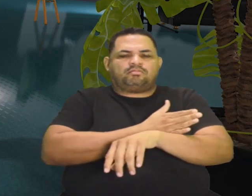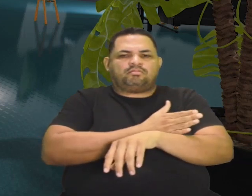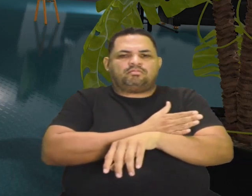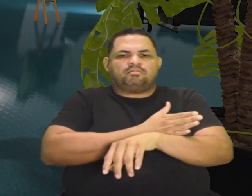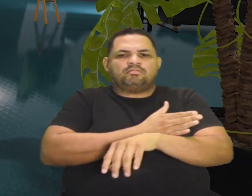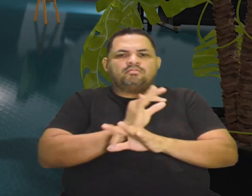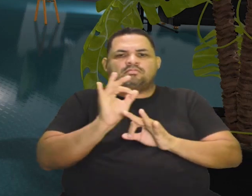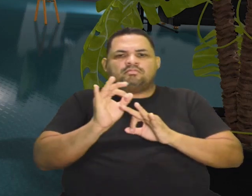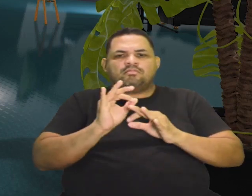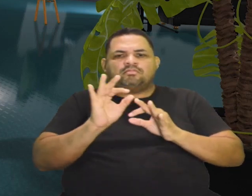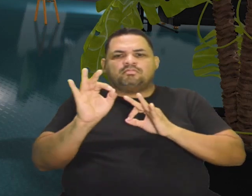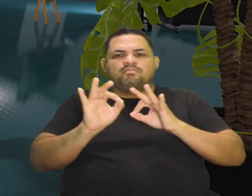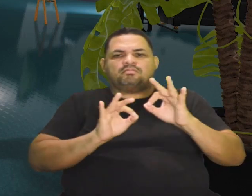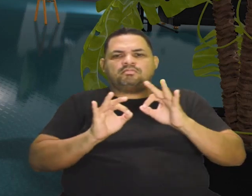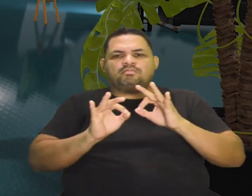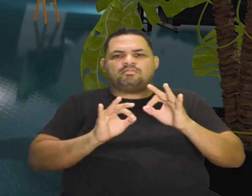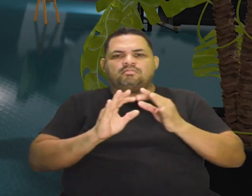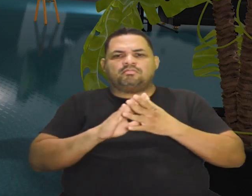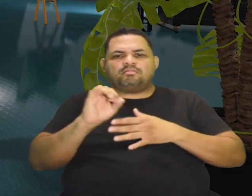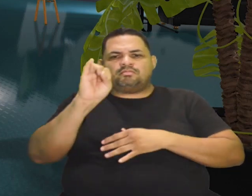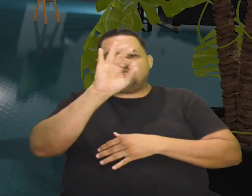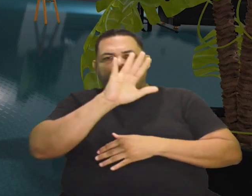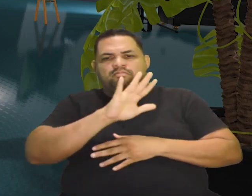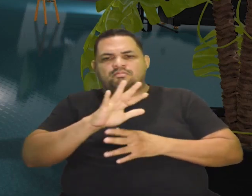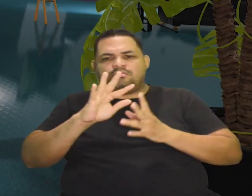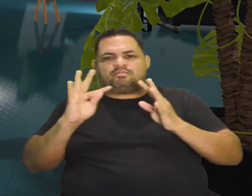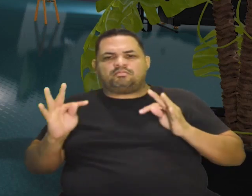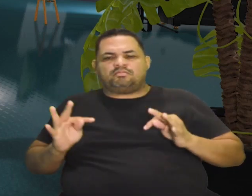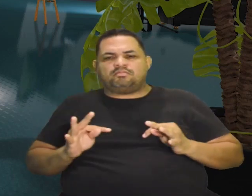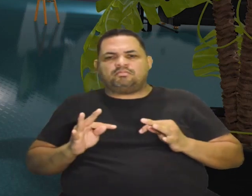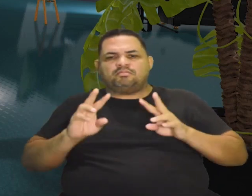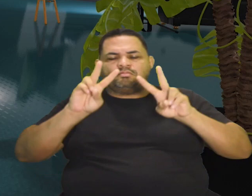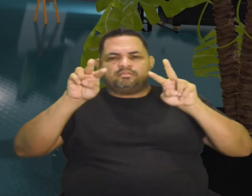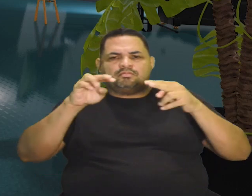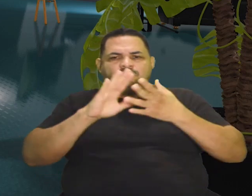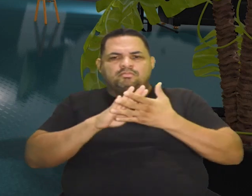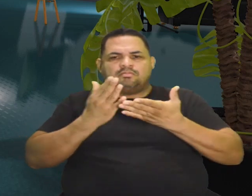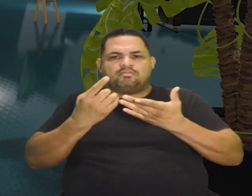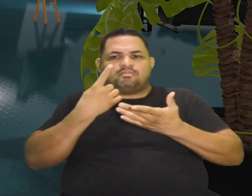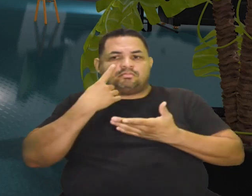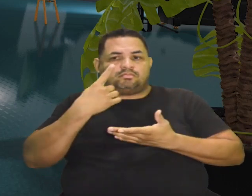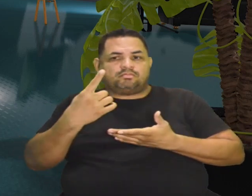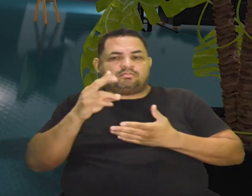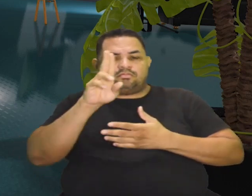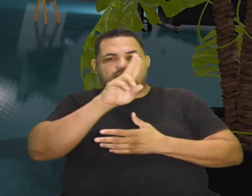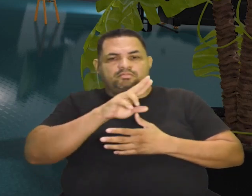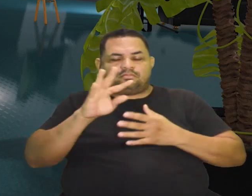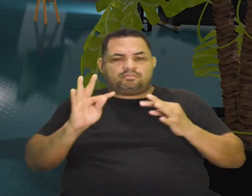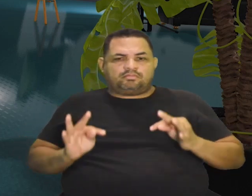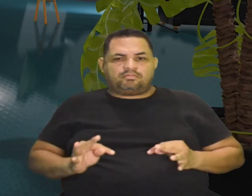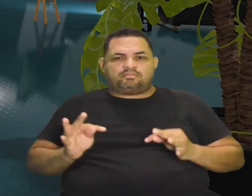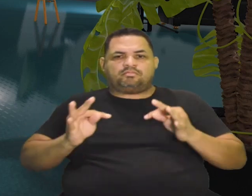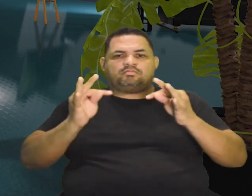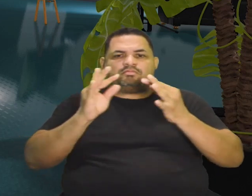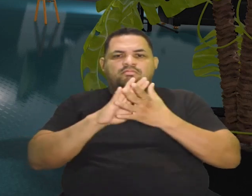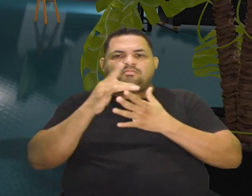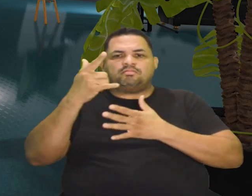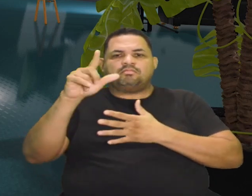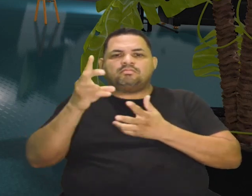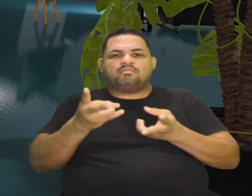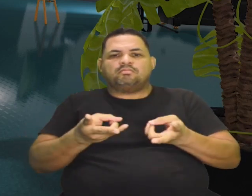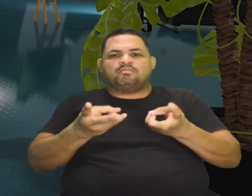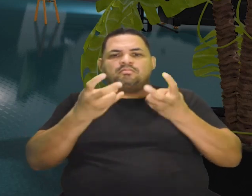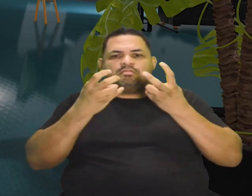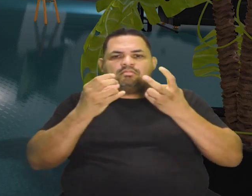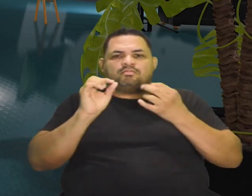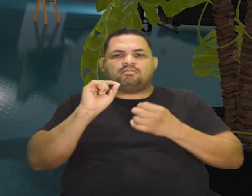a composição ali das imagens, dos temas abordados, da utilização das técnicas, né, já conseguimos perceber aí